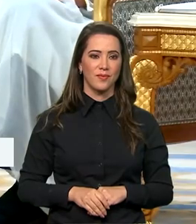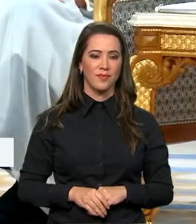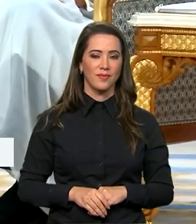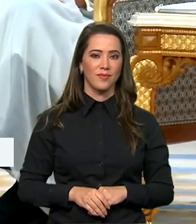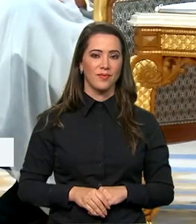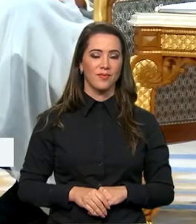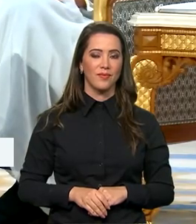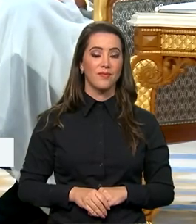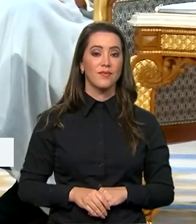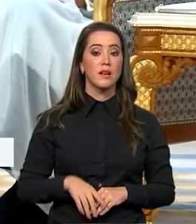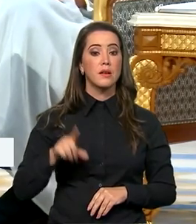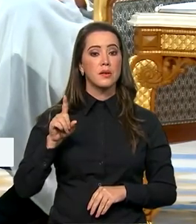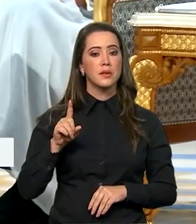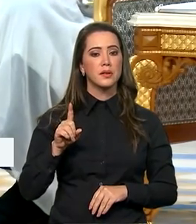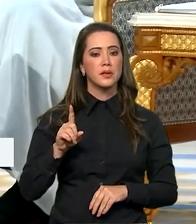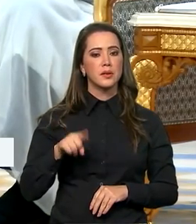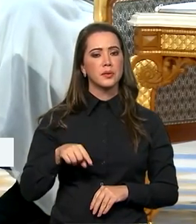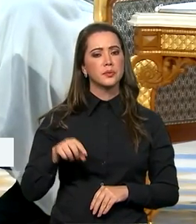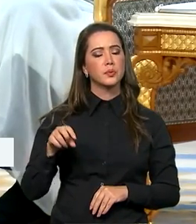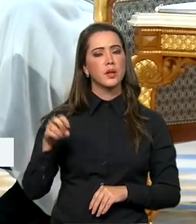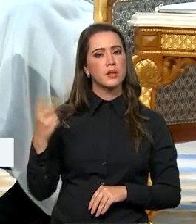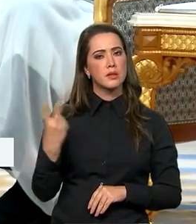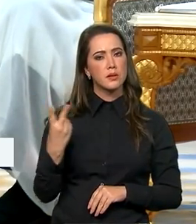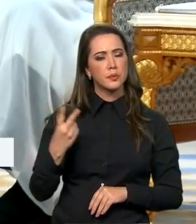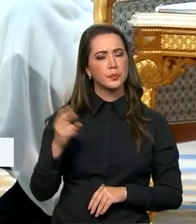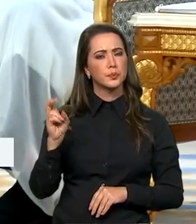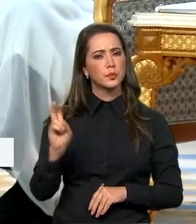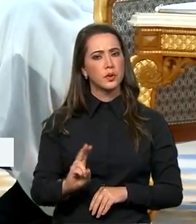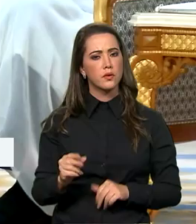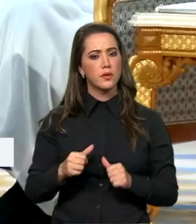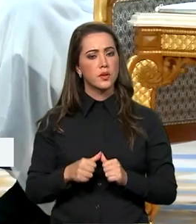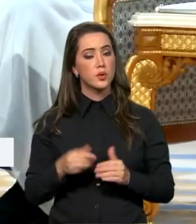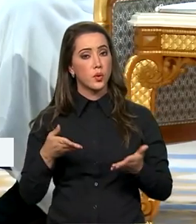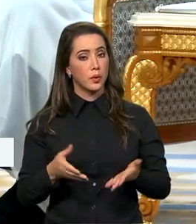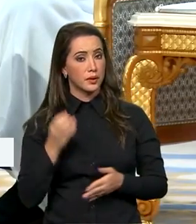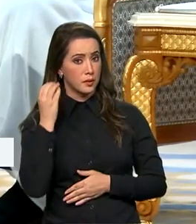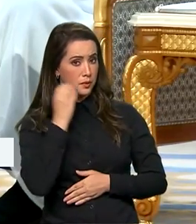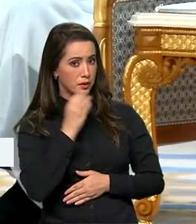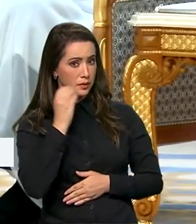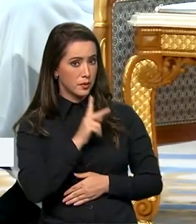Esta é a segunda vez que venho a Abu Dhabi como presidente do Brasil.